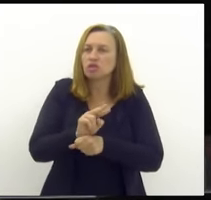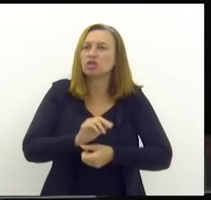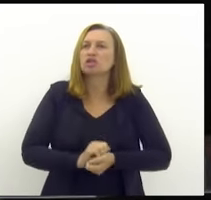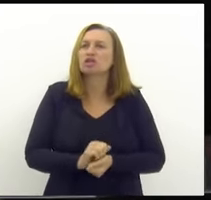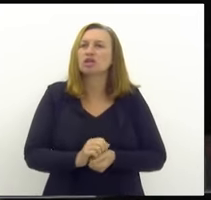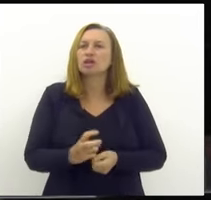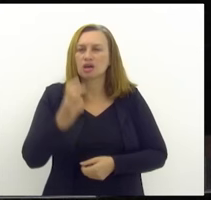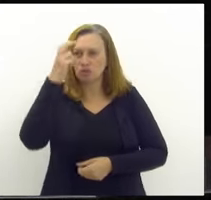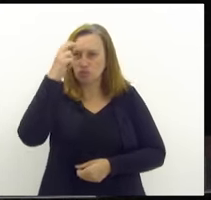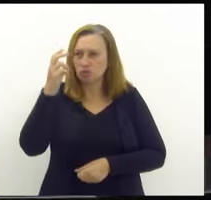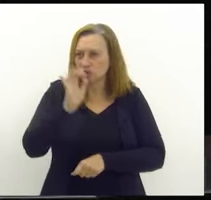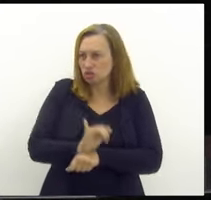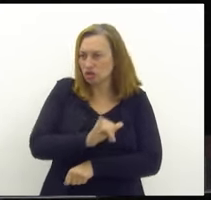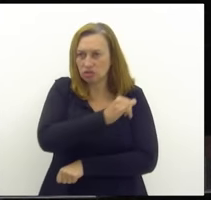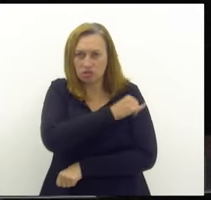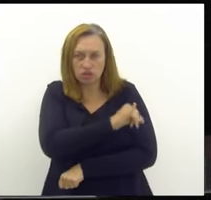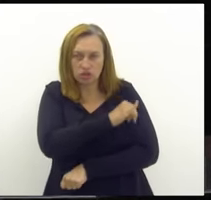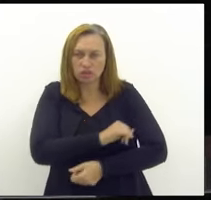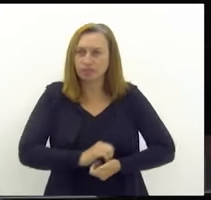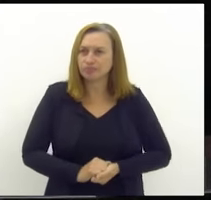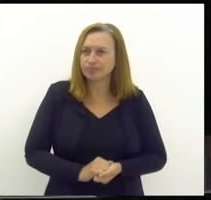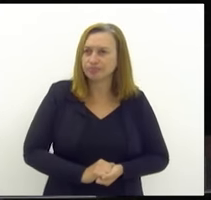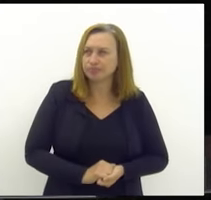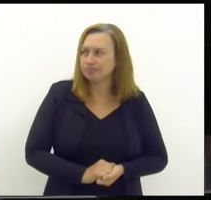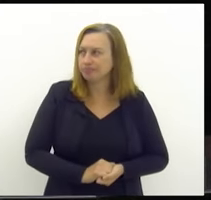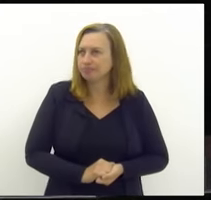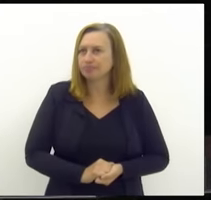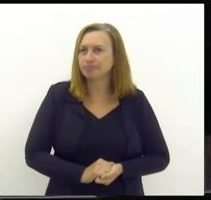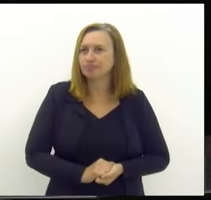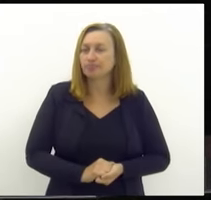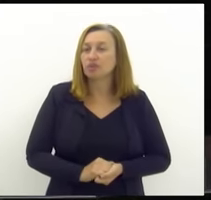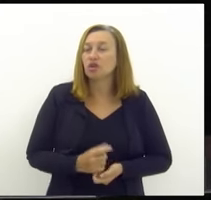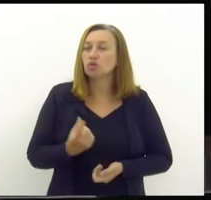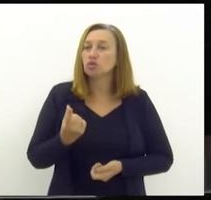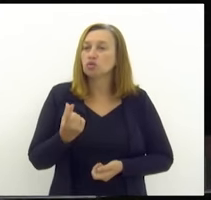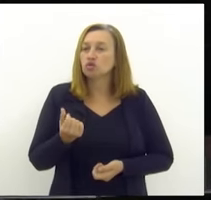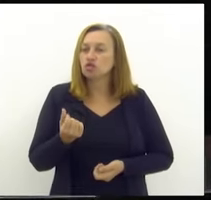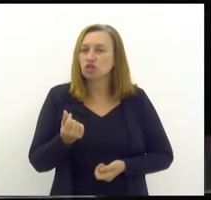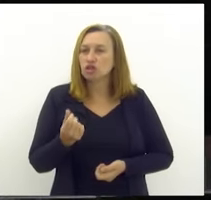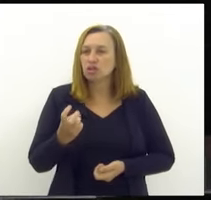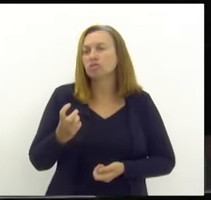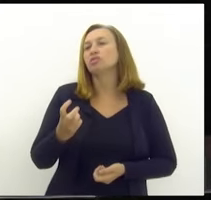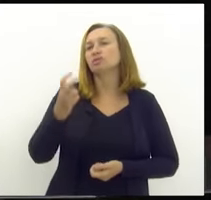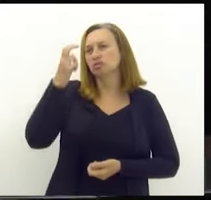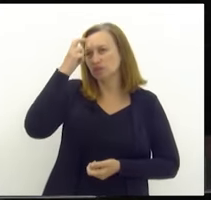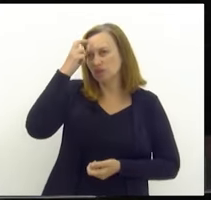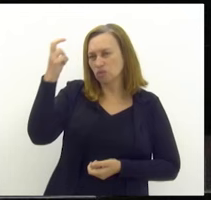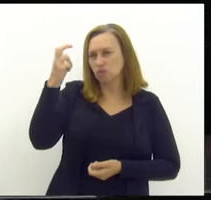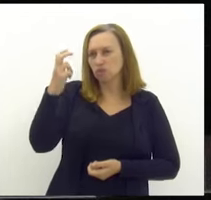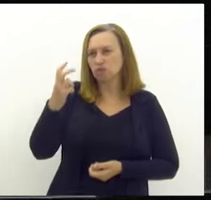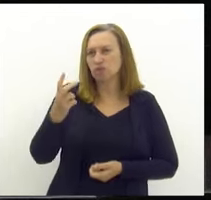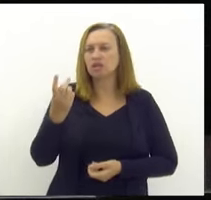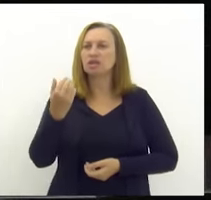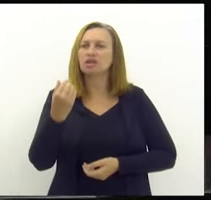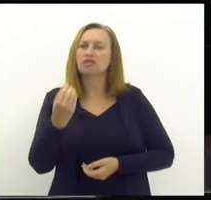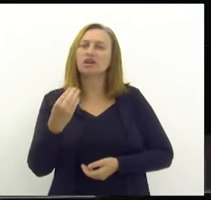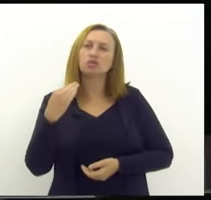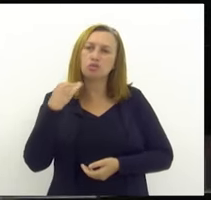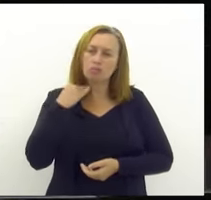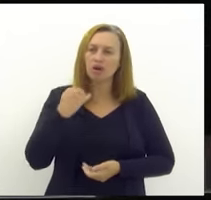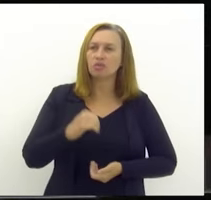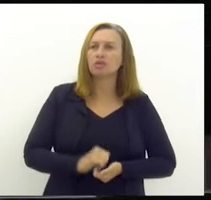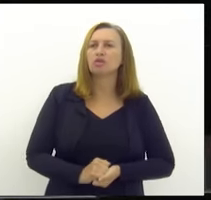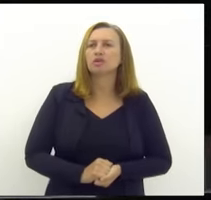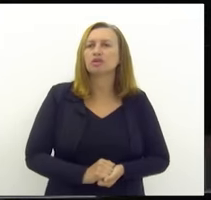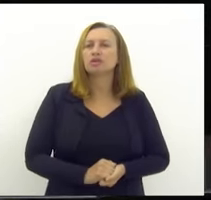a cultura do Estado do Rio de Janeiro a grana da cultura tem que ficar no fundo de cultura e ainda